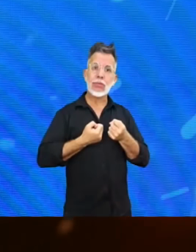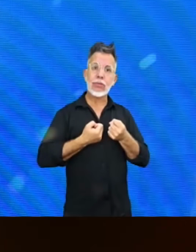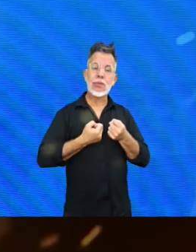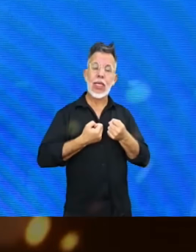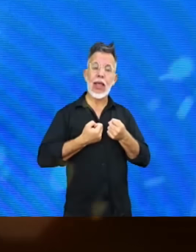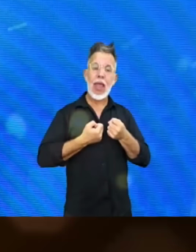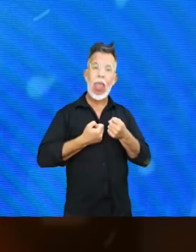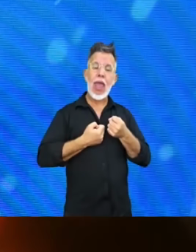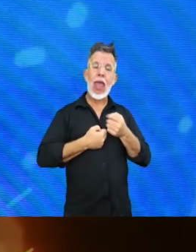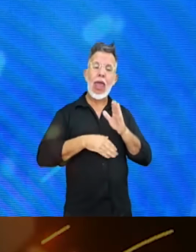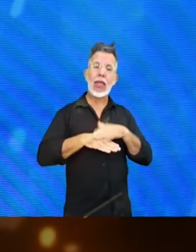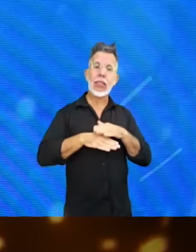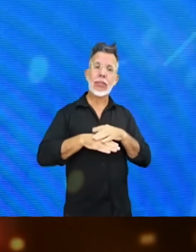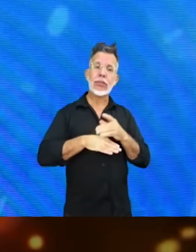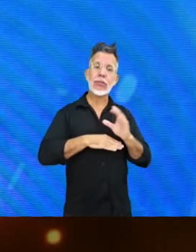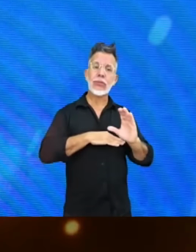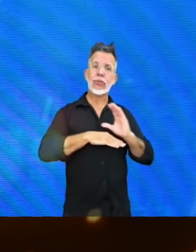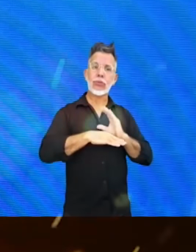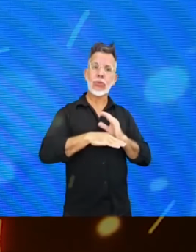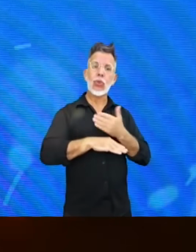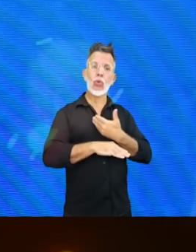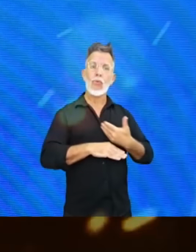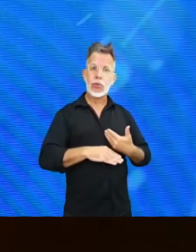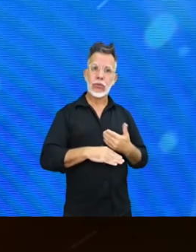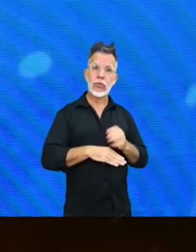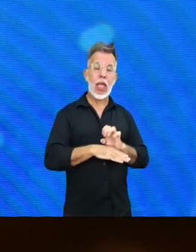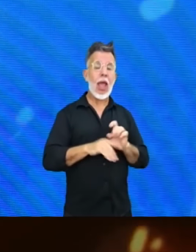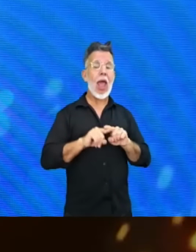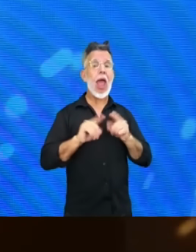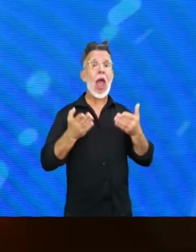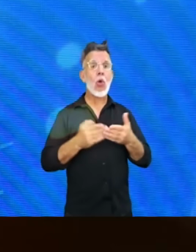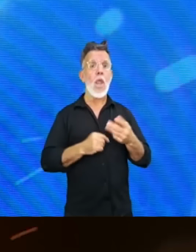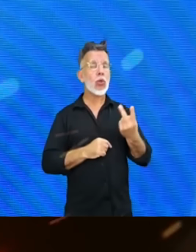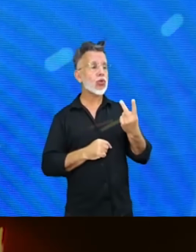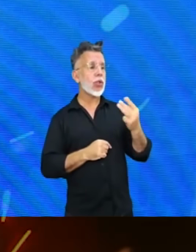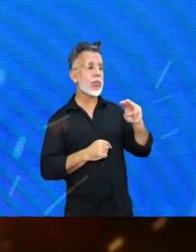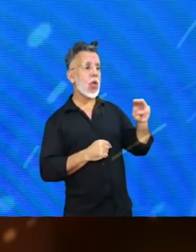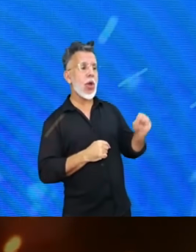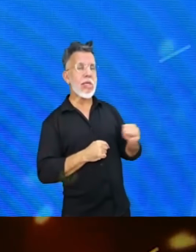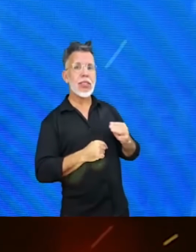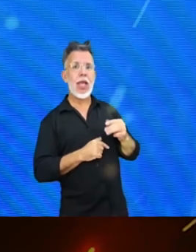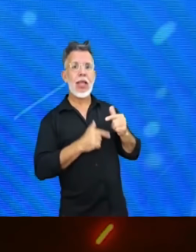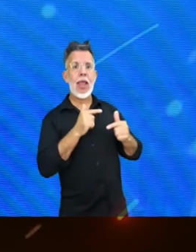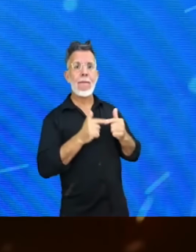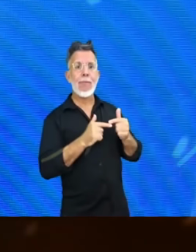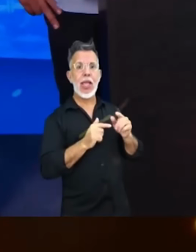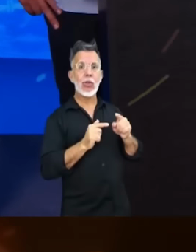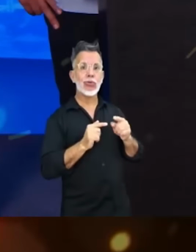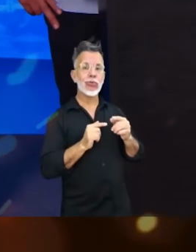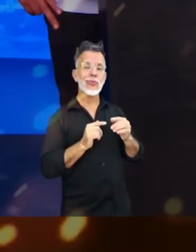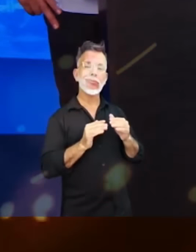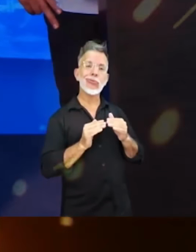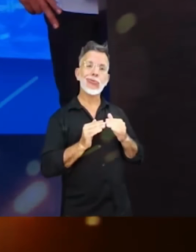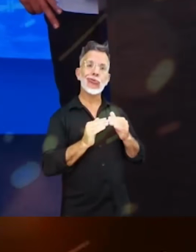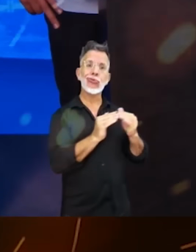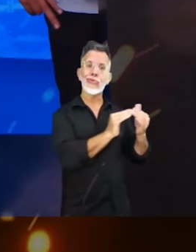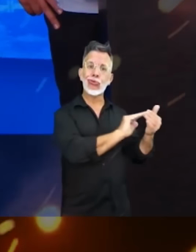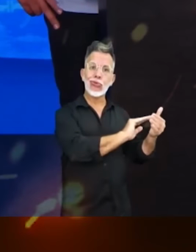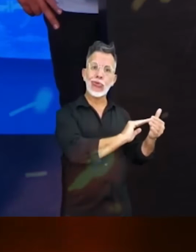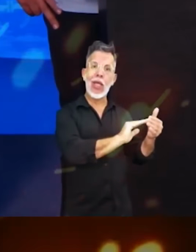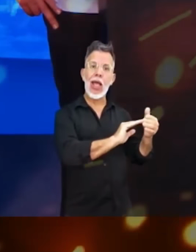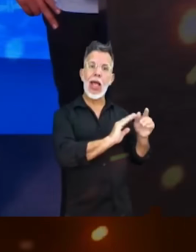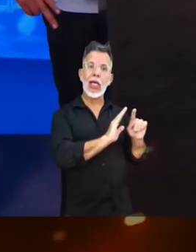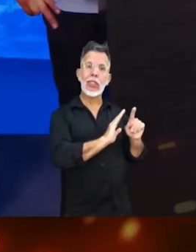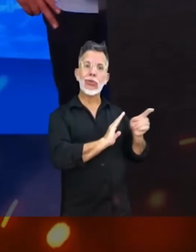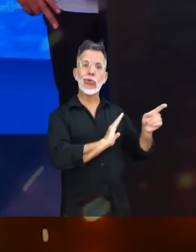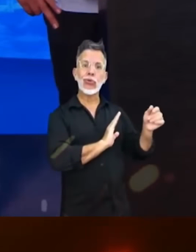milhões de empregos nas periferias vai suavizar perfeitamente essa questão da poluição na cidade muito bem enquanto